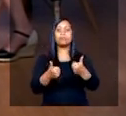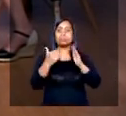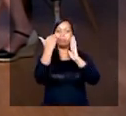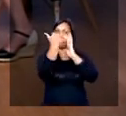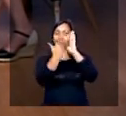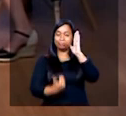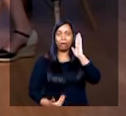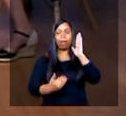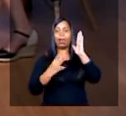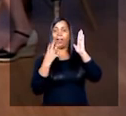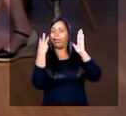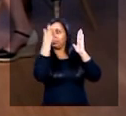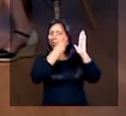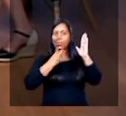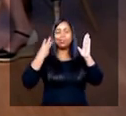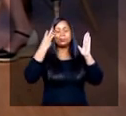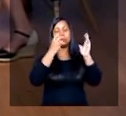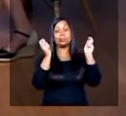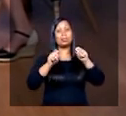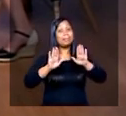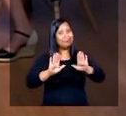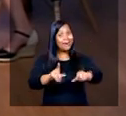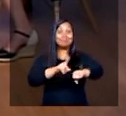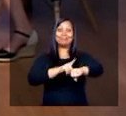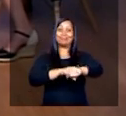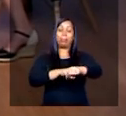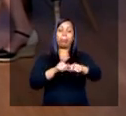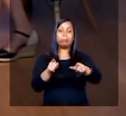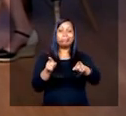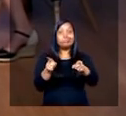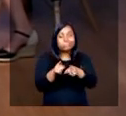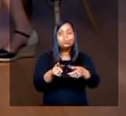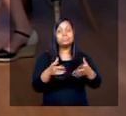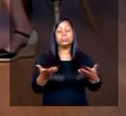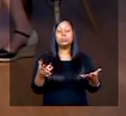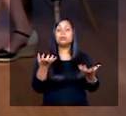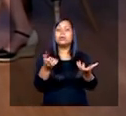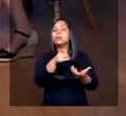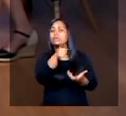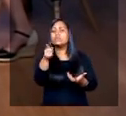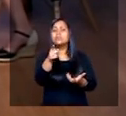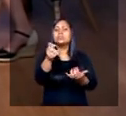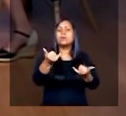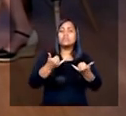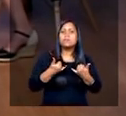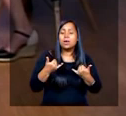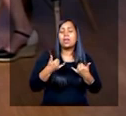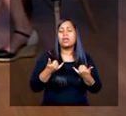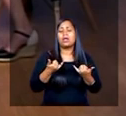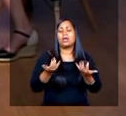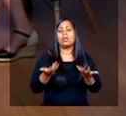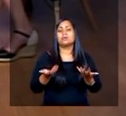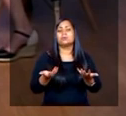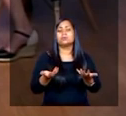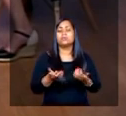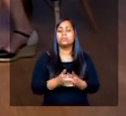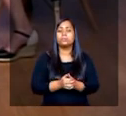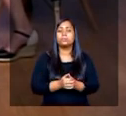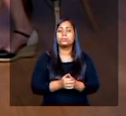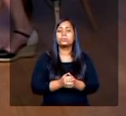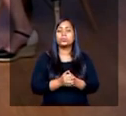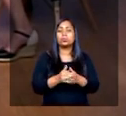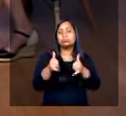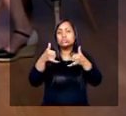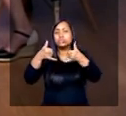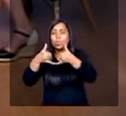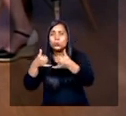programa aqui de 3 horas fácil, mas a gente tem a limitação do tempo. Eu queria que você desse, Cláudia, e também Aline, os